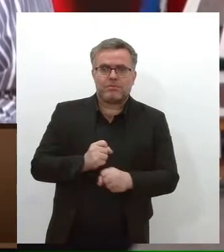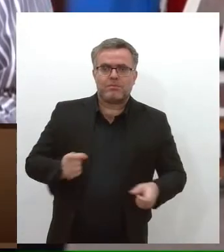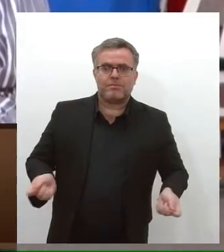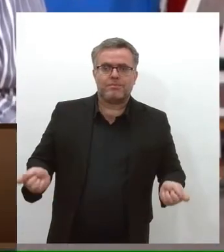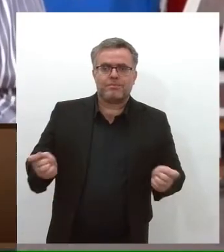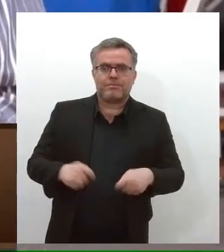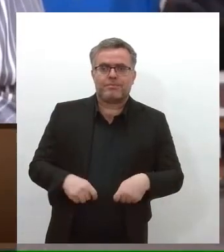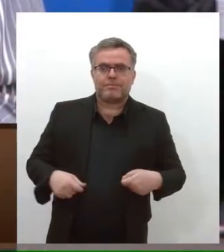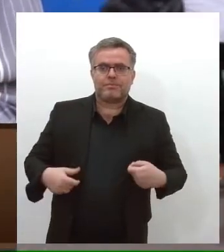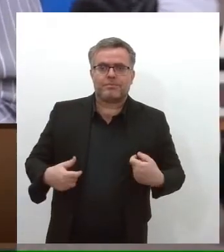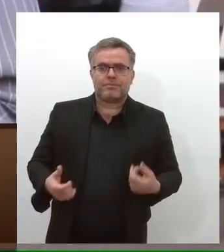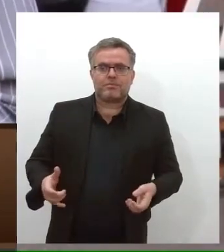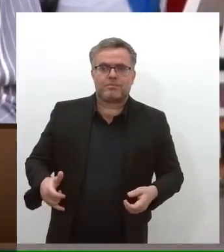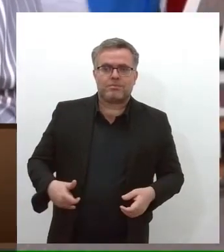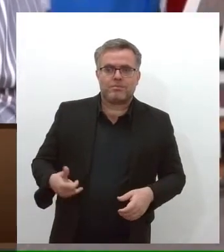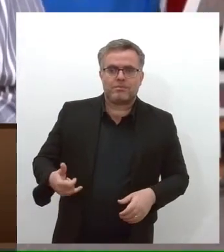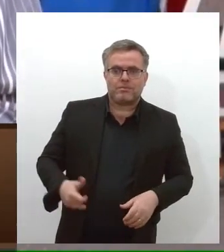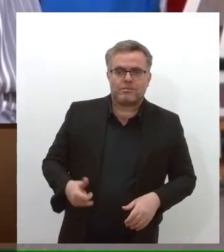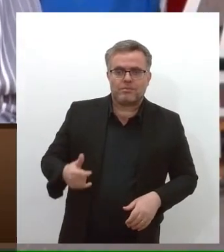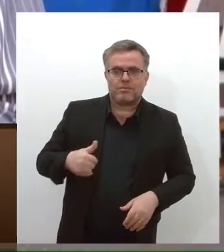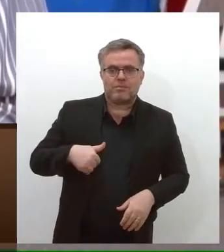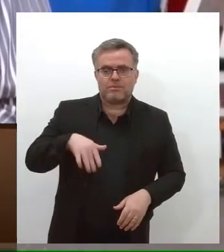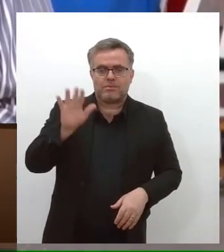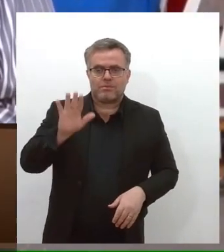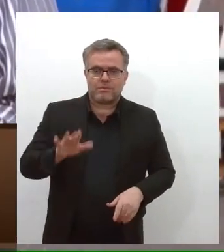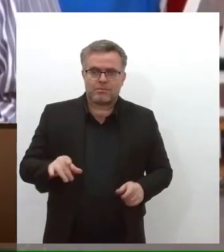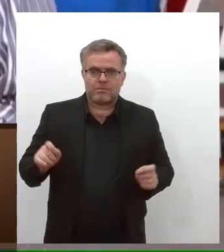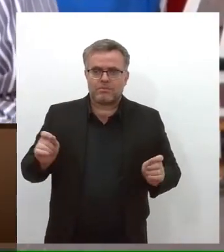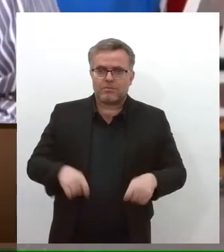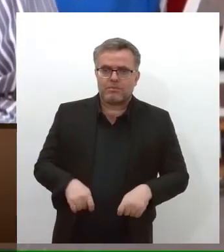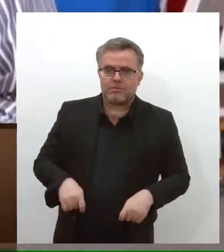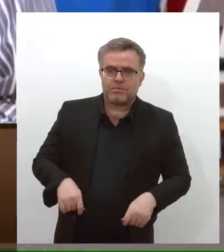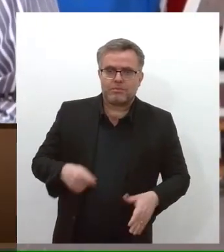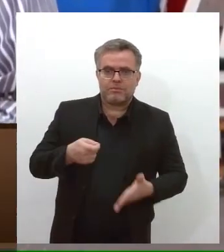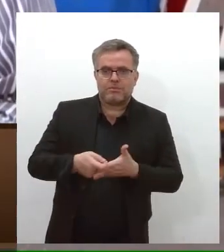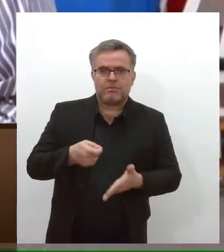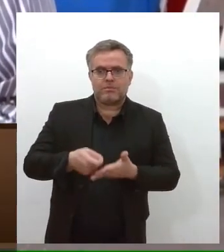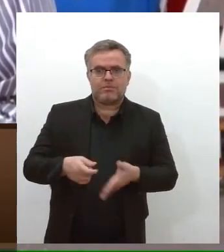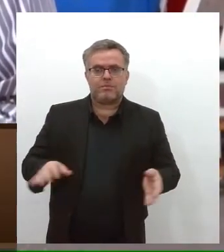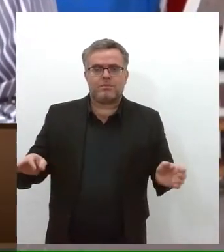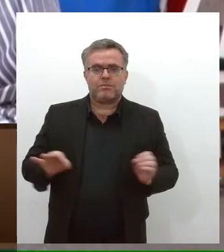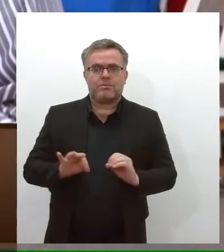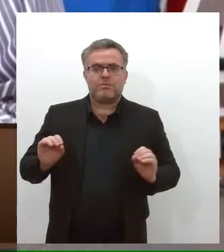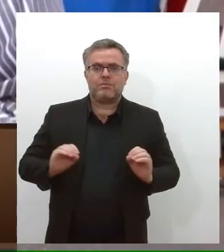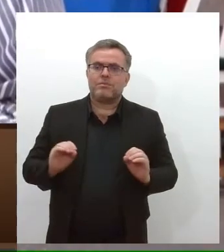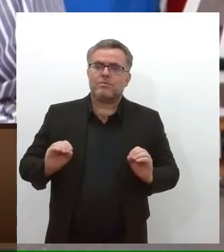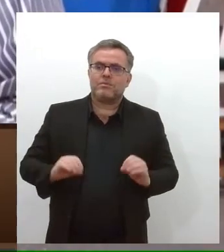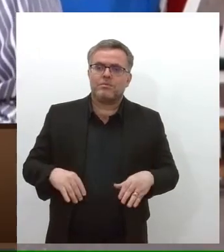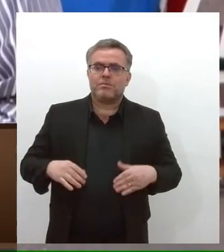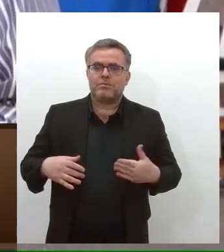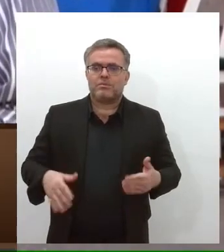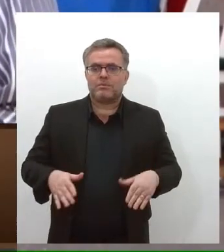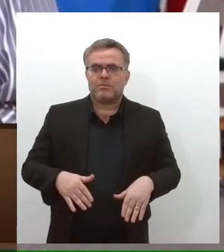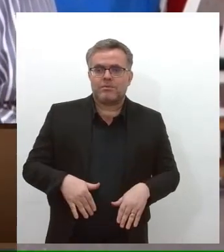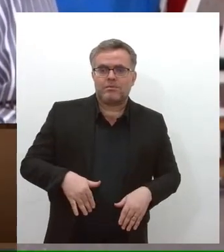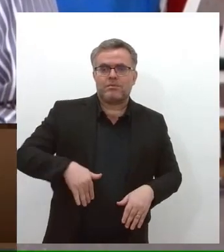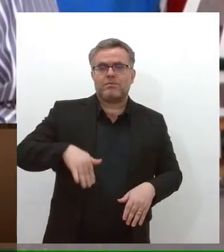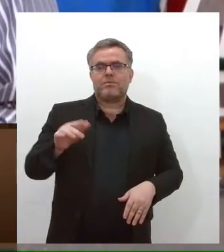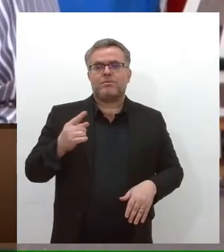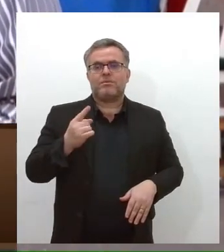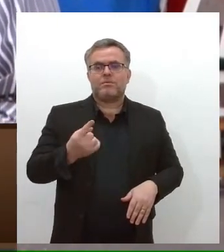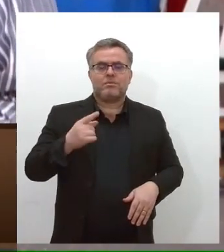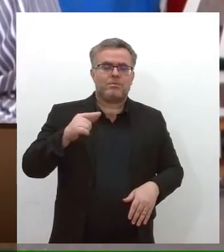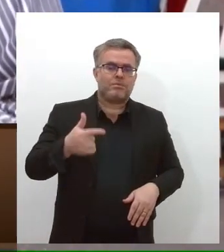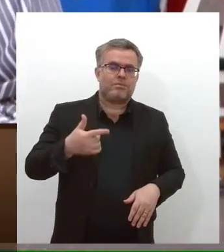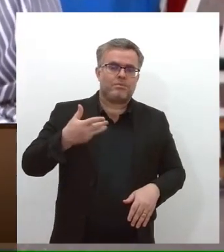idade acima e com voto não obrigatório, teríamos aí mais de 123 mil